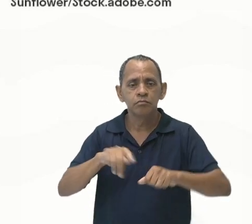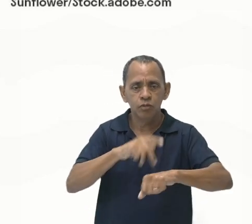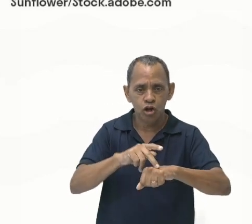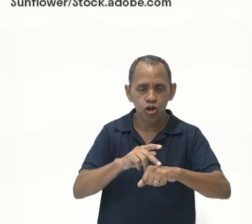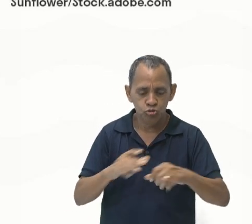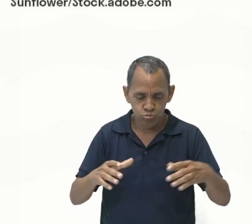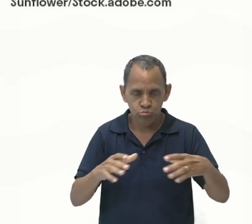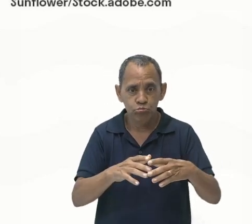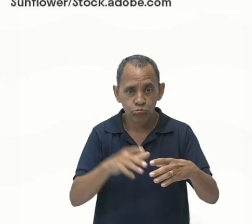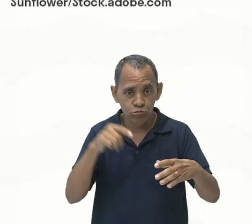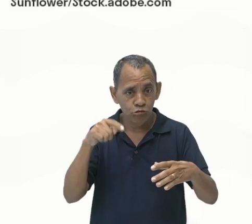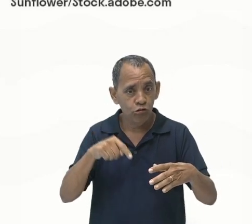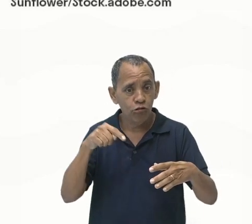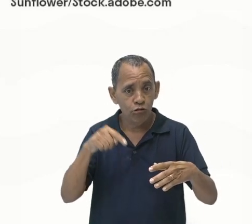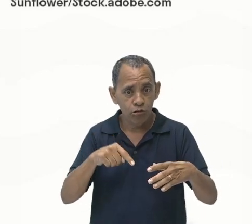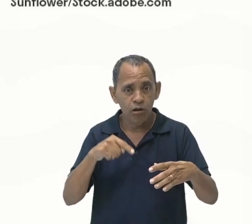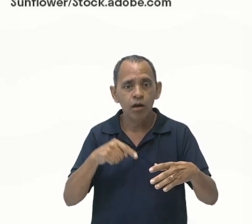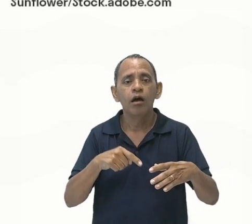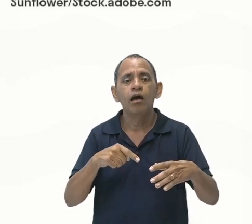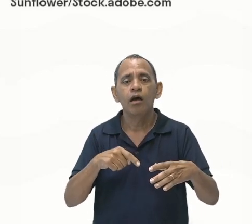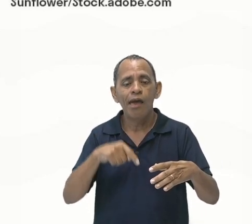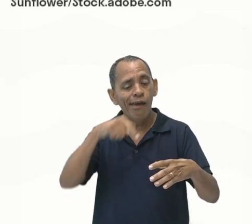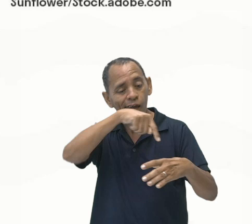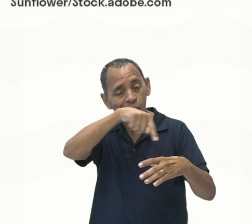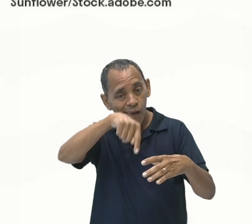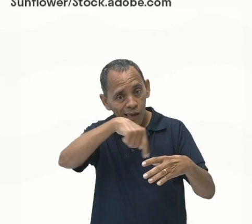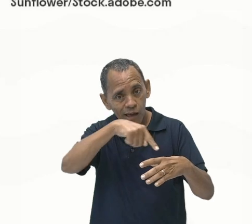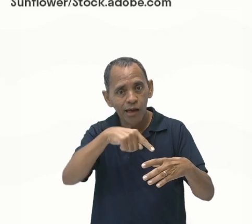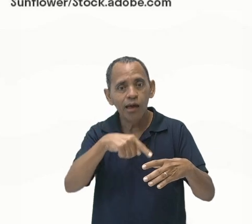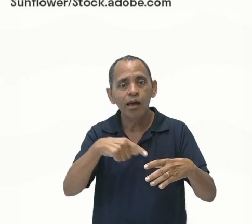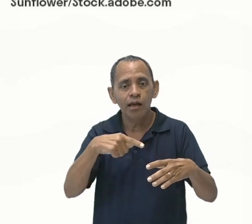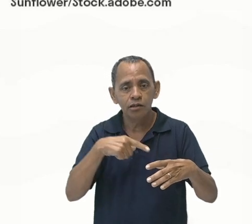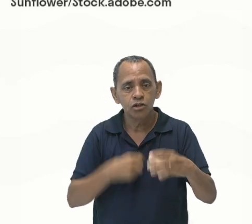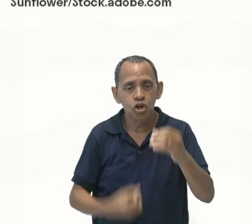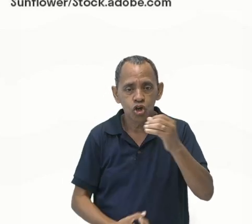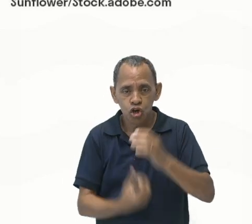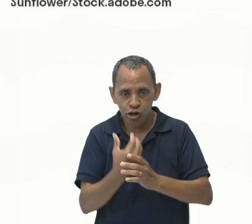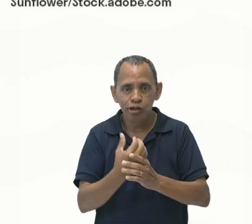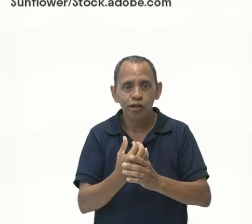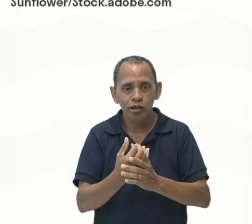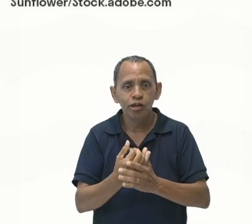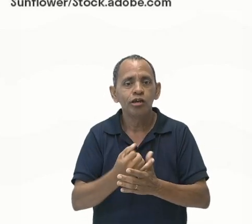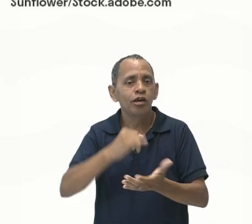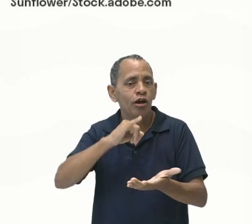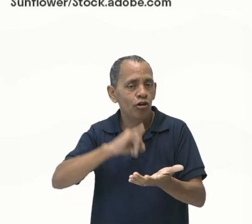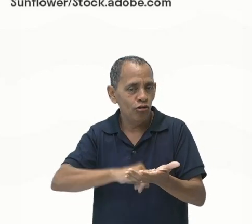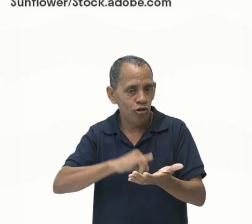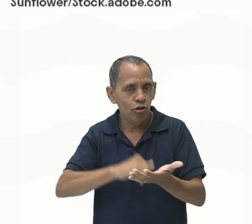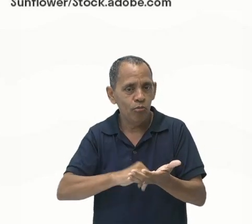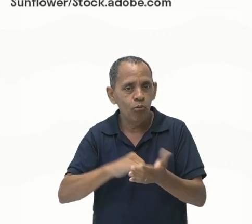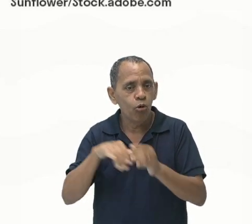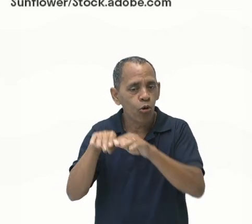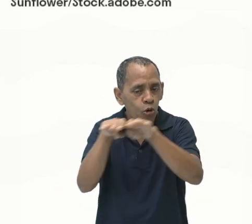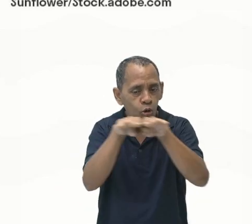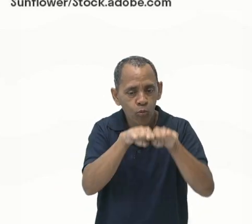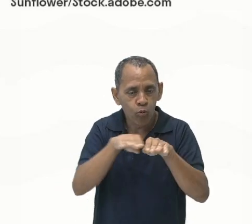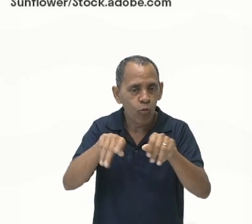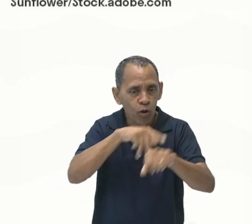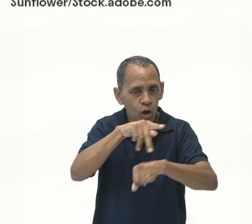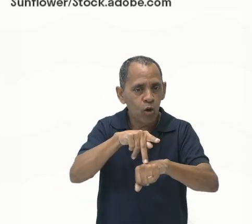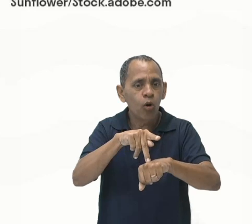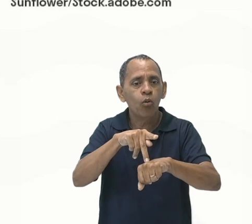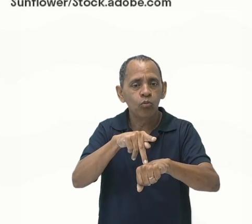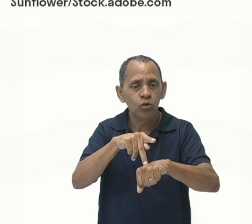essa TEC? É quando os países que compõem um bloco econômico, eles criam ali uma tarifa externa